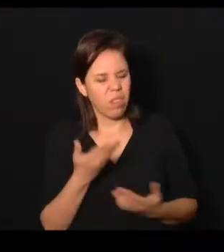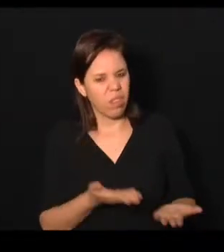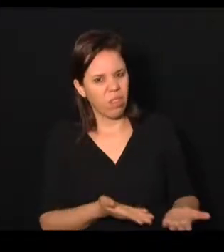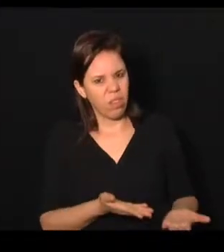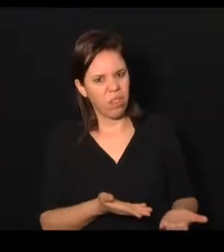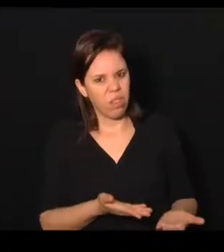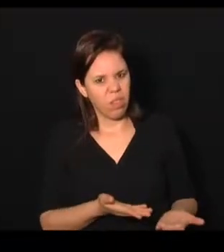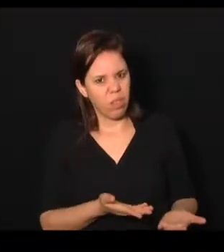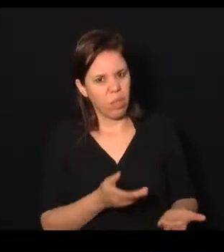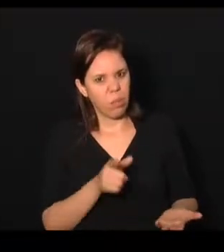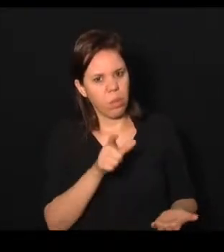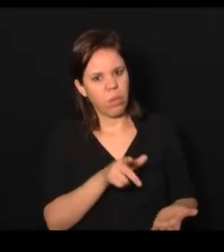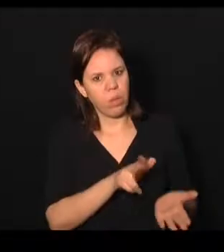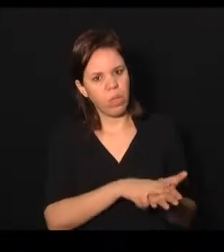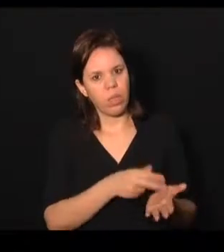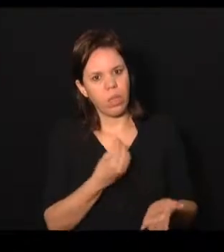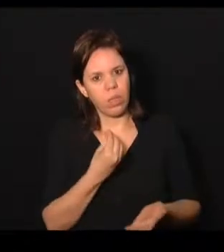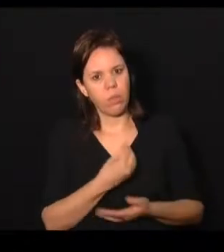é o receptor.